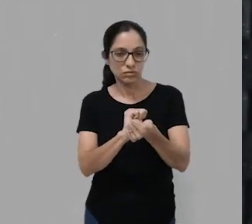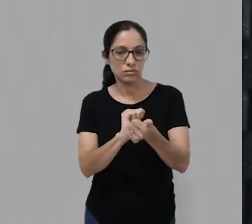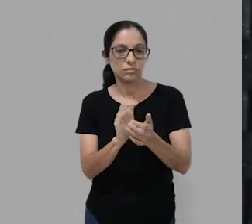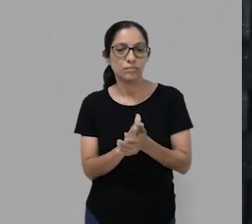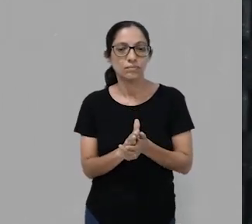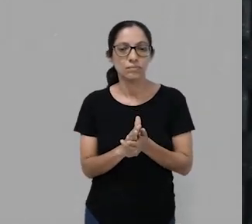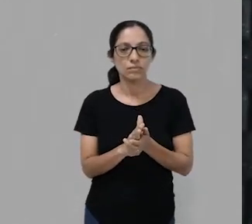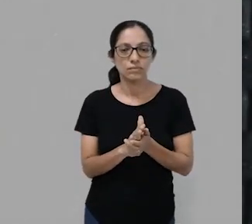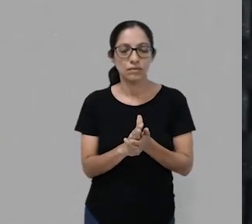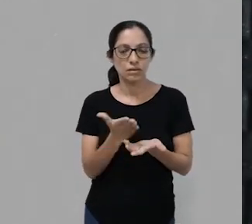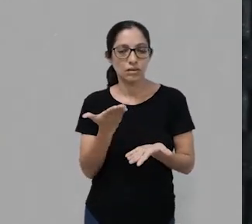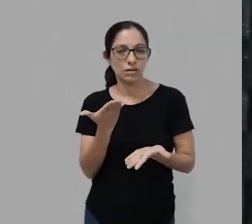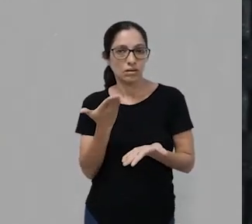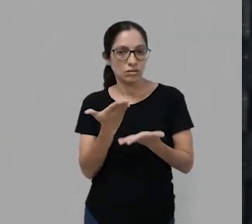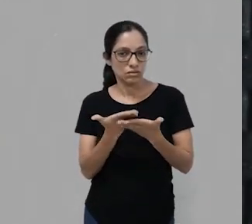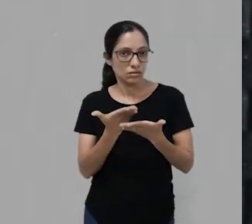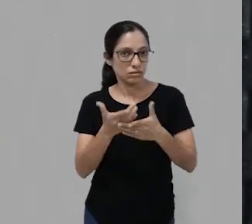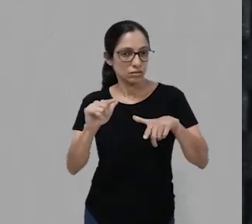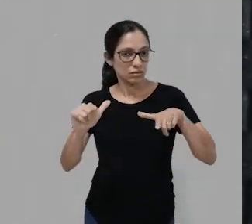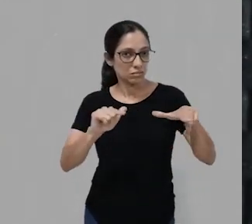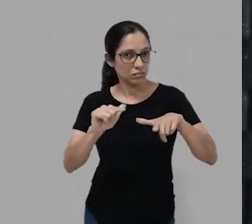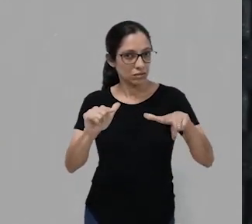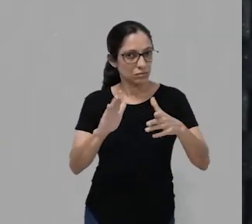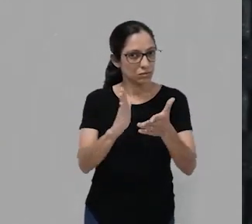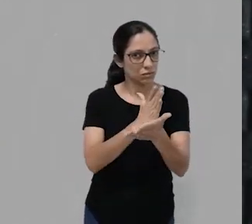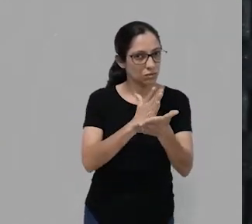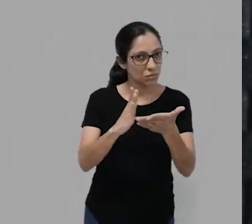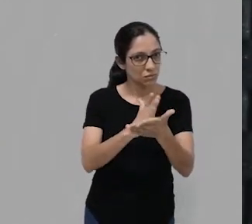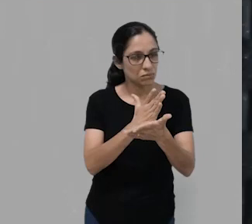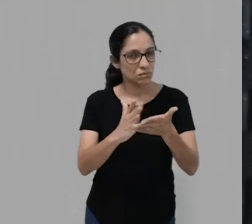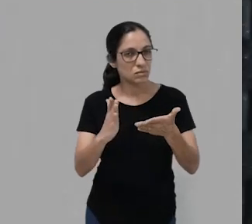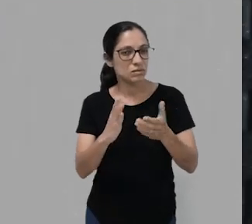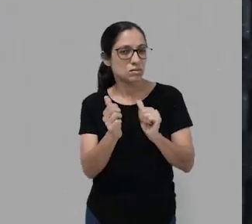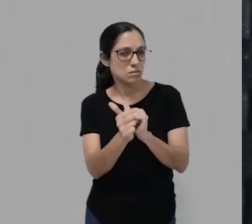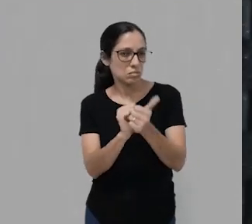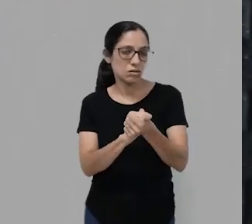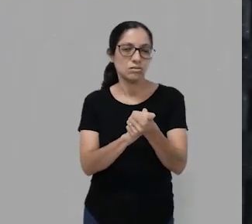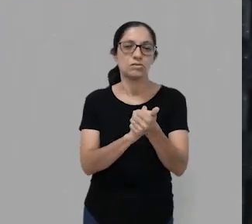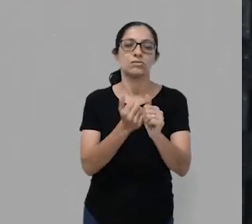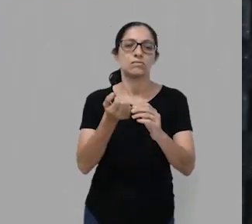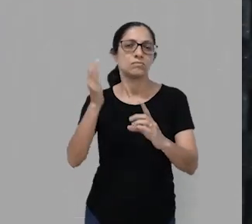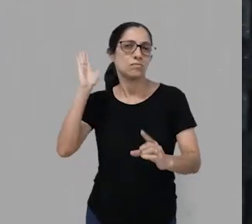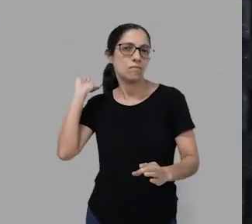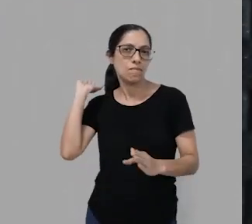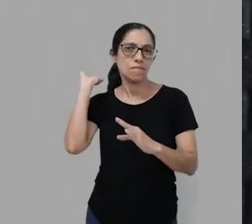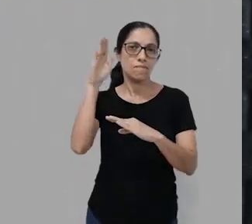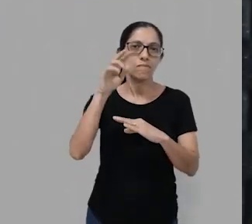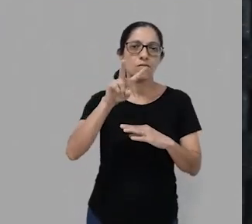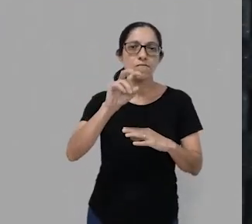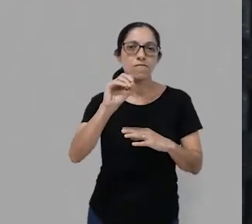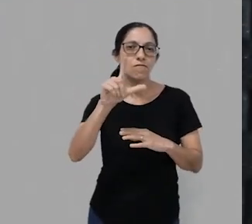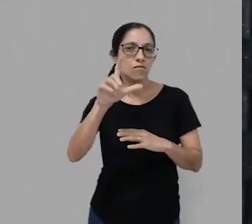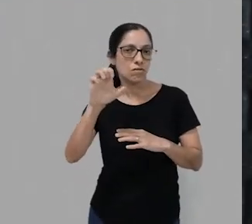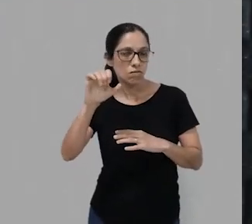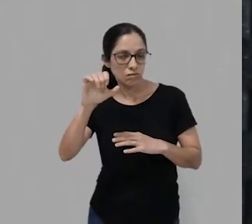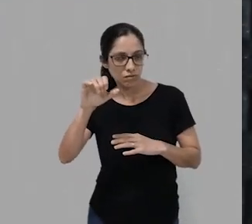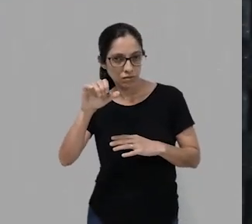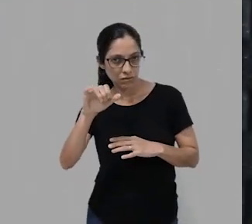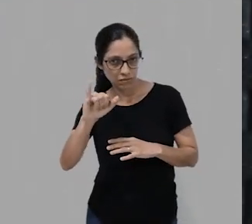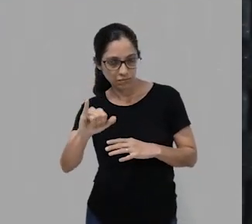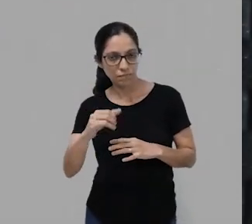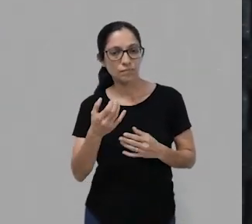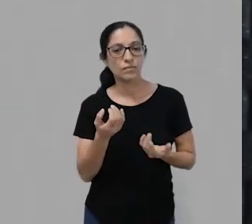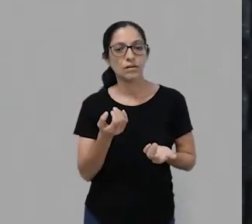qual nós trabalhamos aí alguns esportes de rede. Nós falamos sobre o vôlei, nós falamos sobre o voleibol de praia, nós falamos